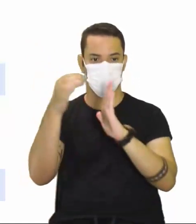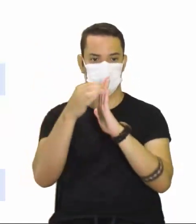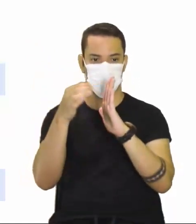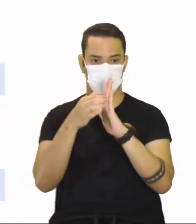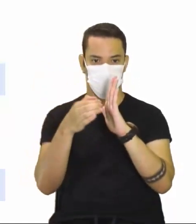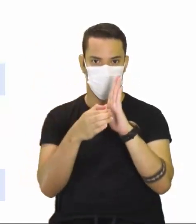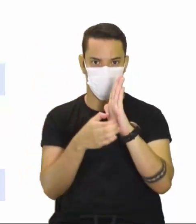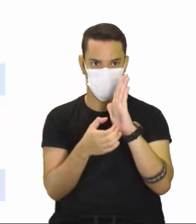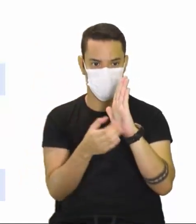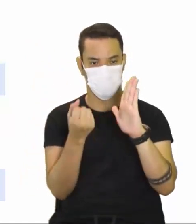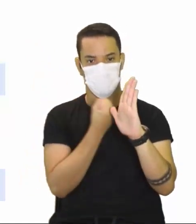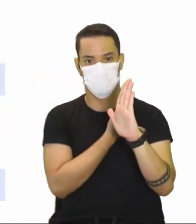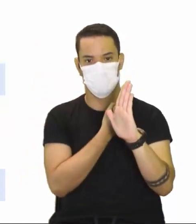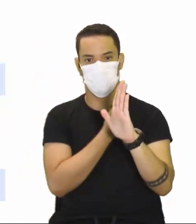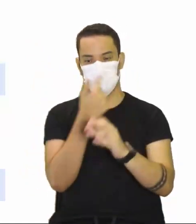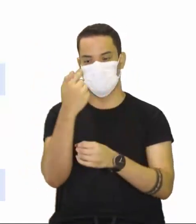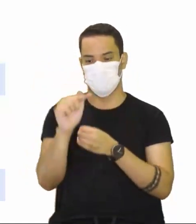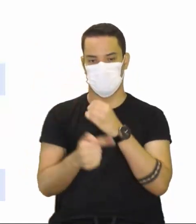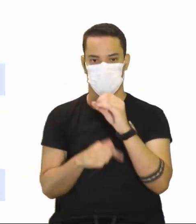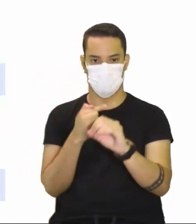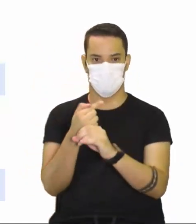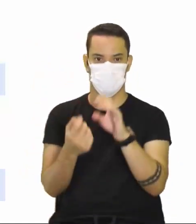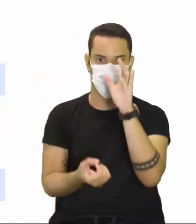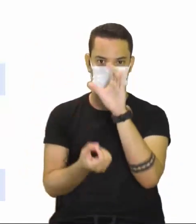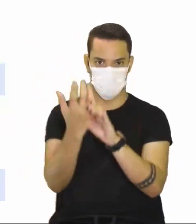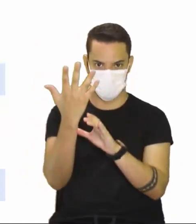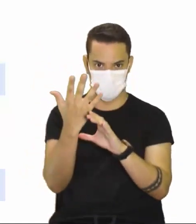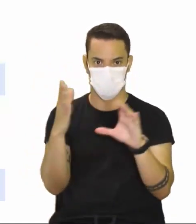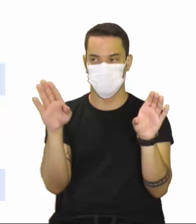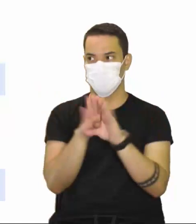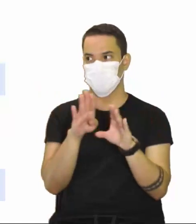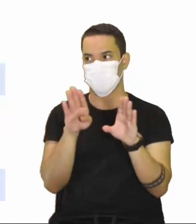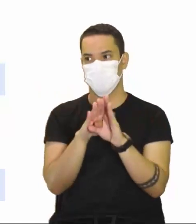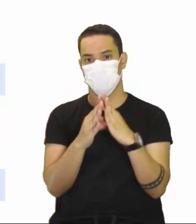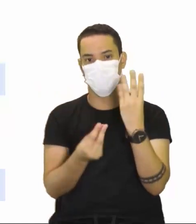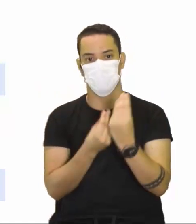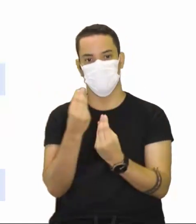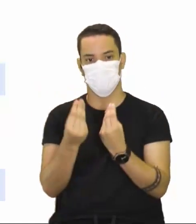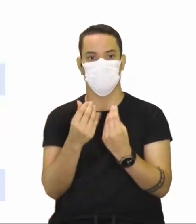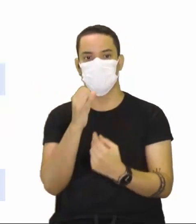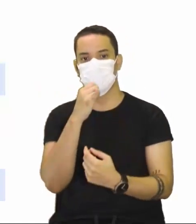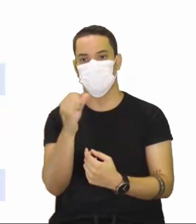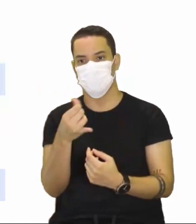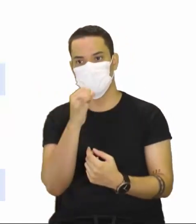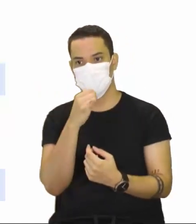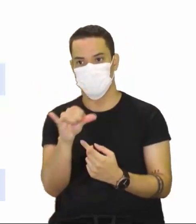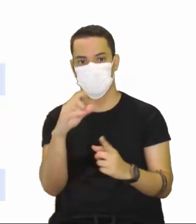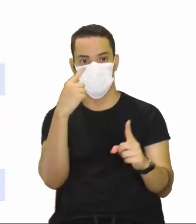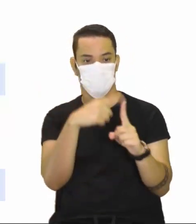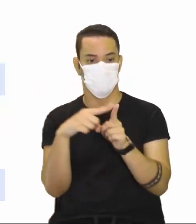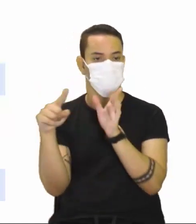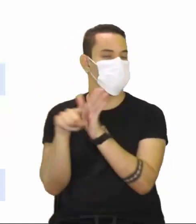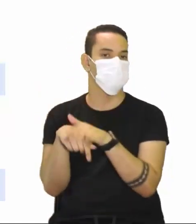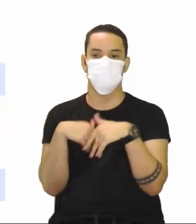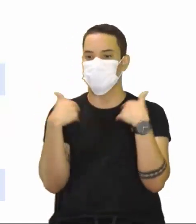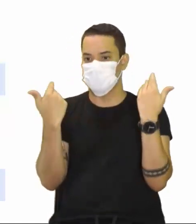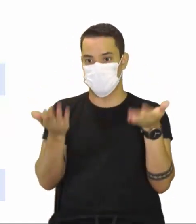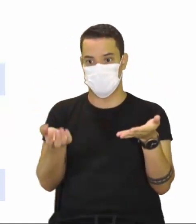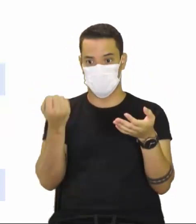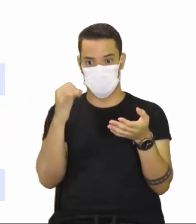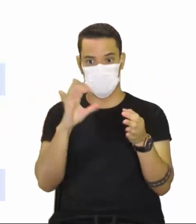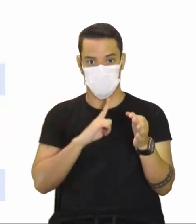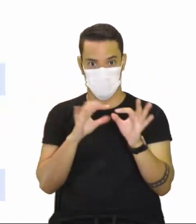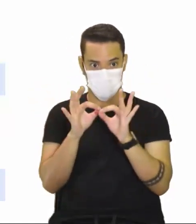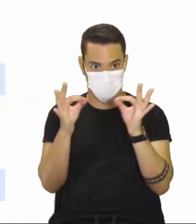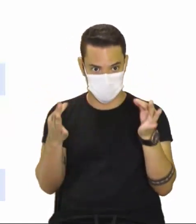classificados quanto ao número de átomos que são formados enquanto a carga elétrica. Se eu tenho um íon